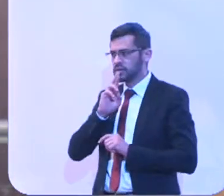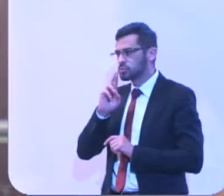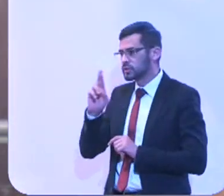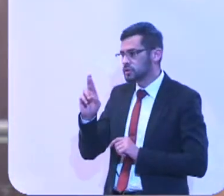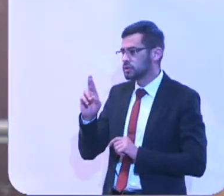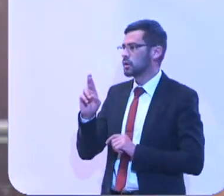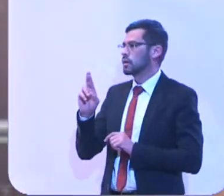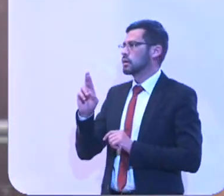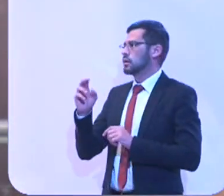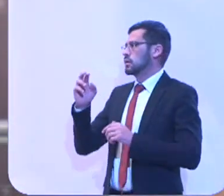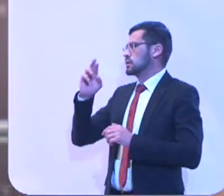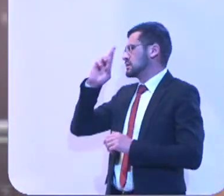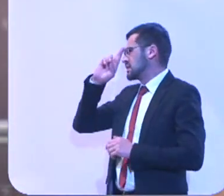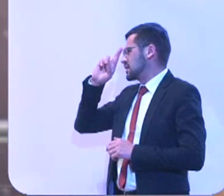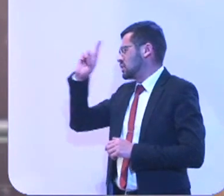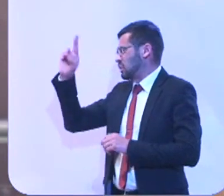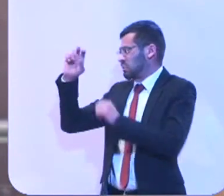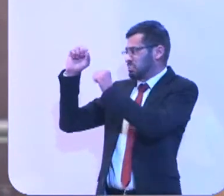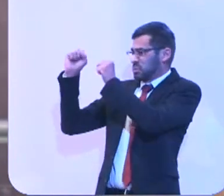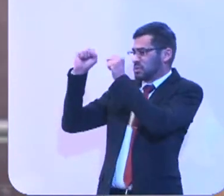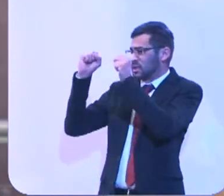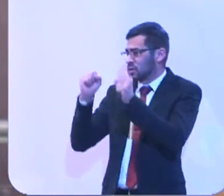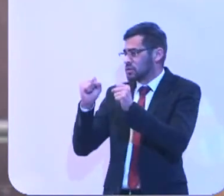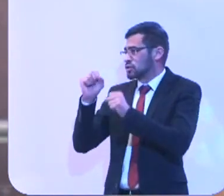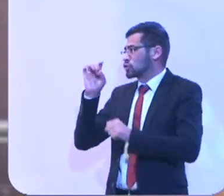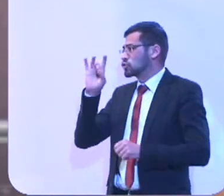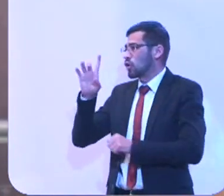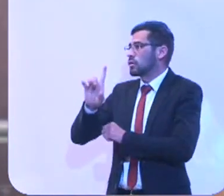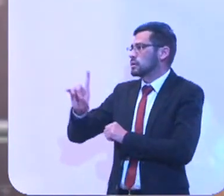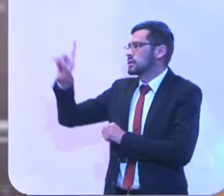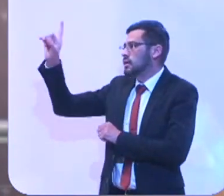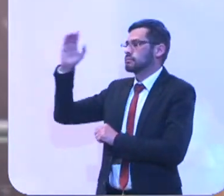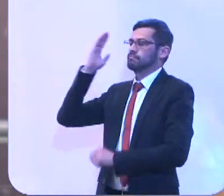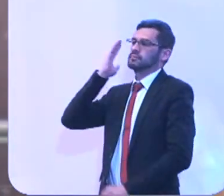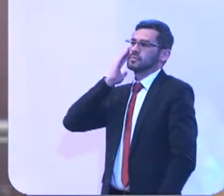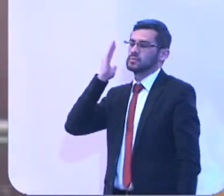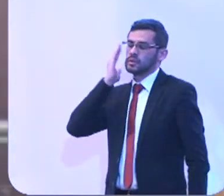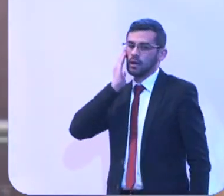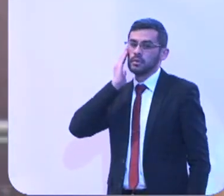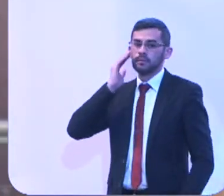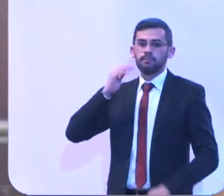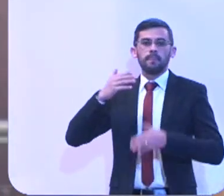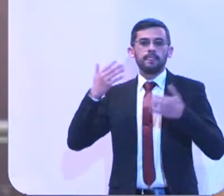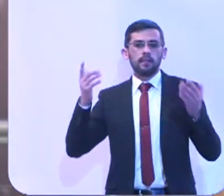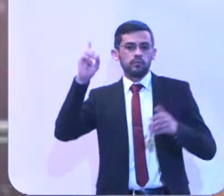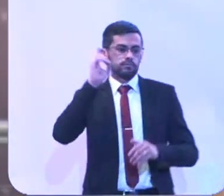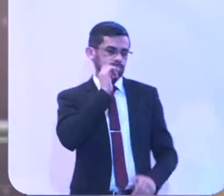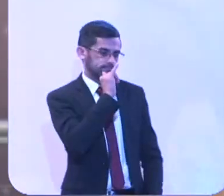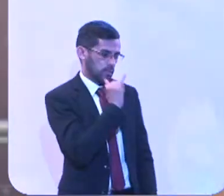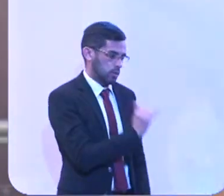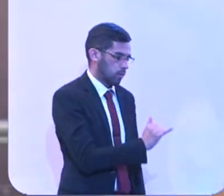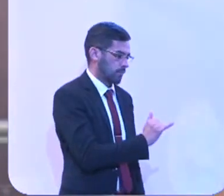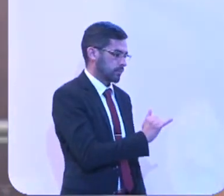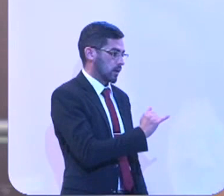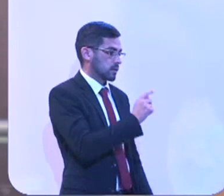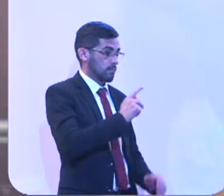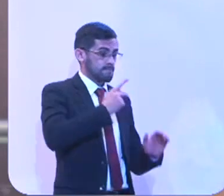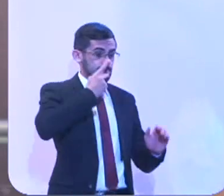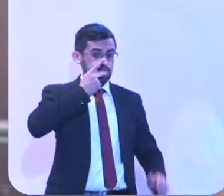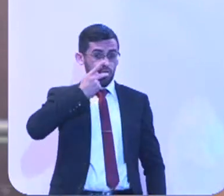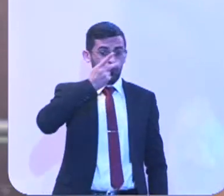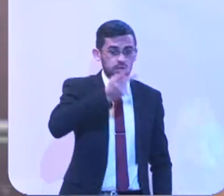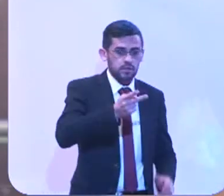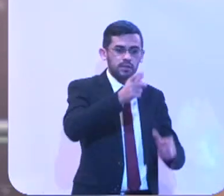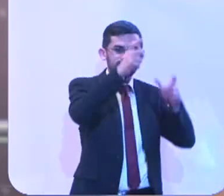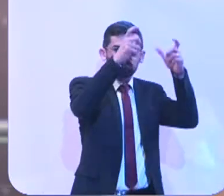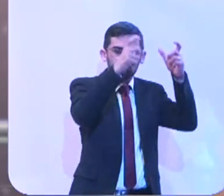respondi, ó soberano Senhor, só tu sabes. Então ele me disse, profetize